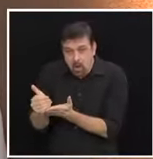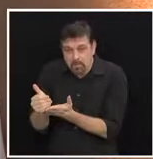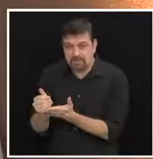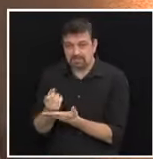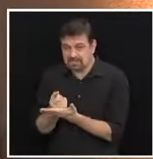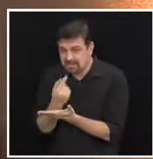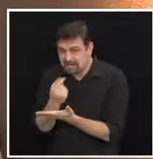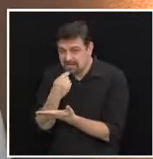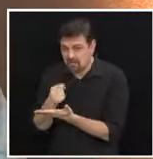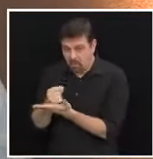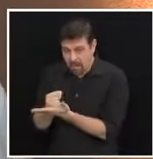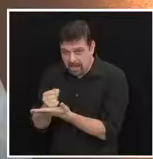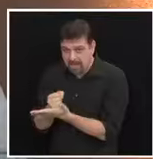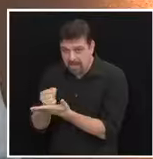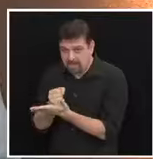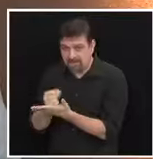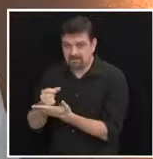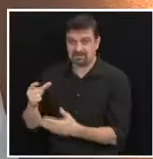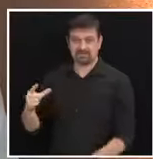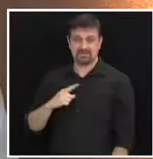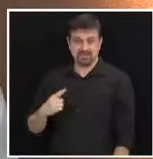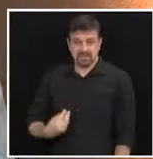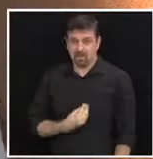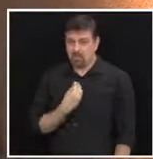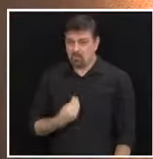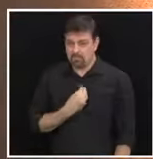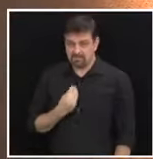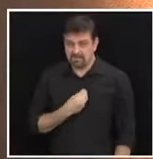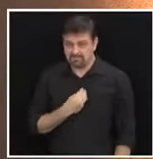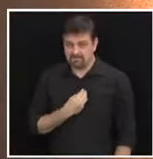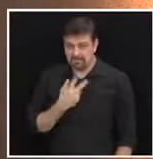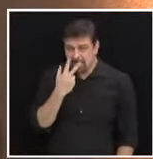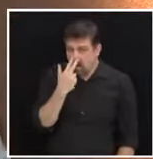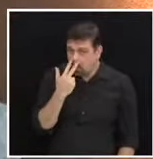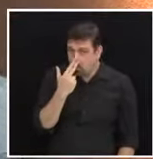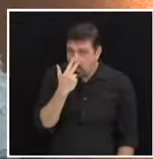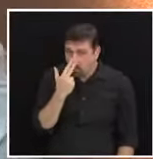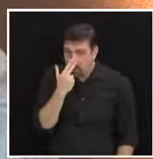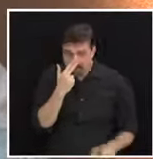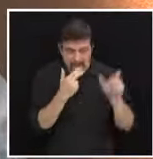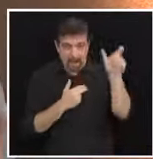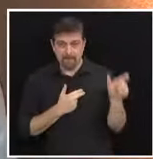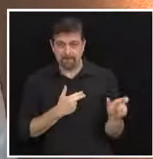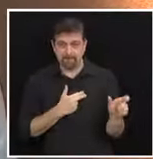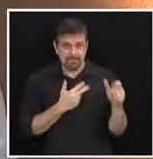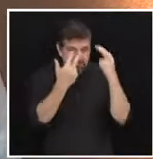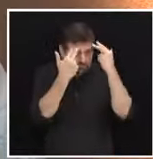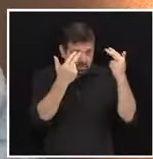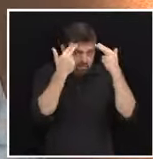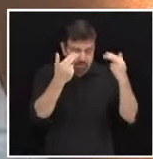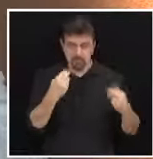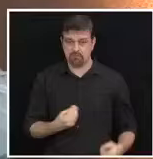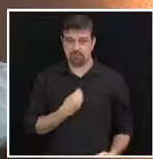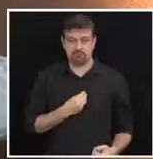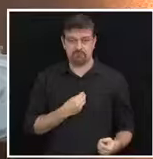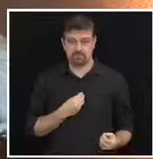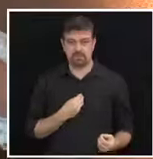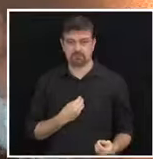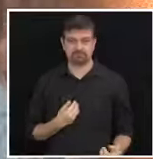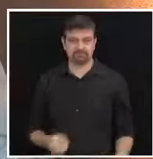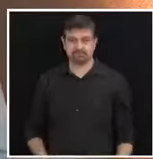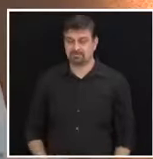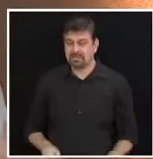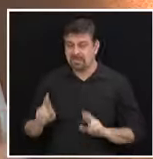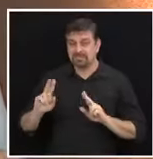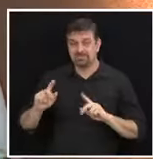começar a tomar o medicamento, ela tem uma sobrevida semelhante àquelas pessoas que não têm o HIV. Ou seja, é